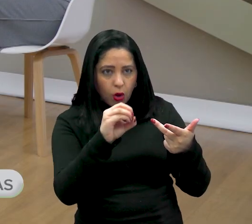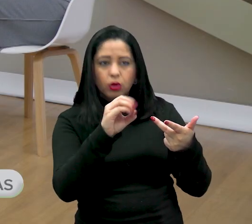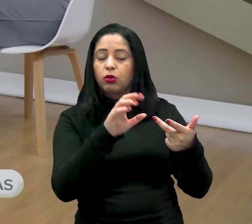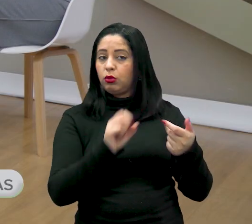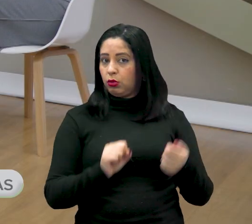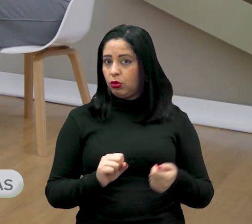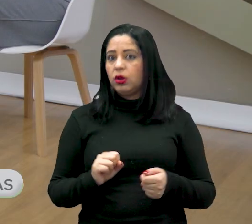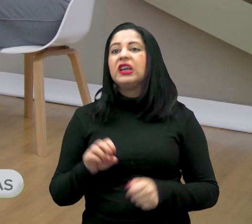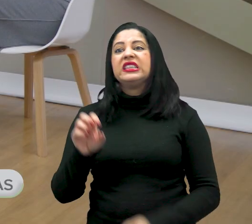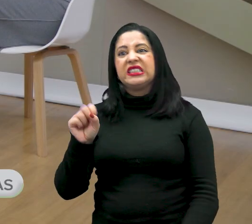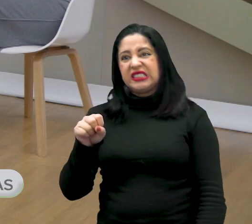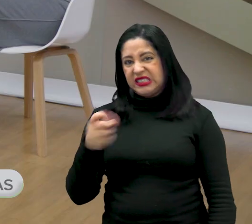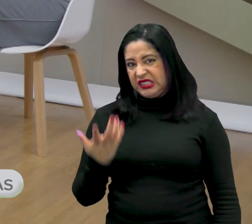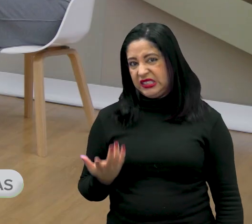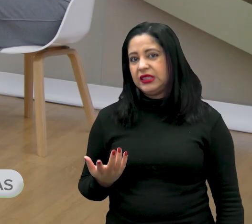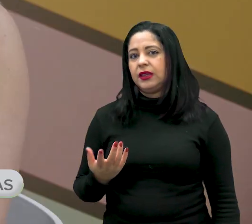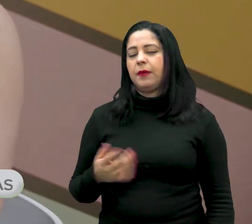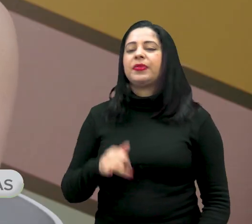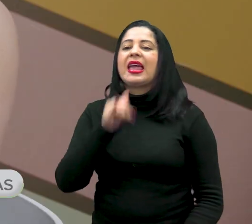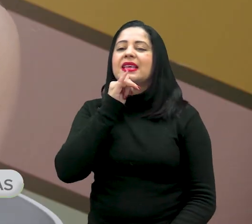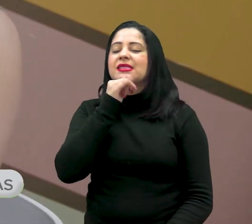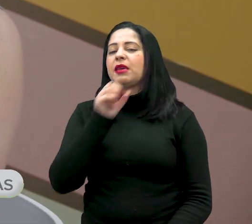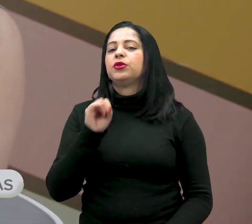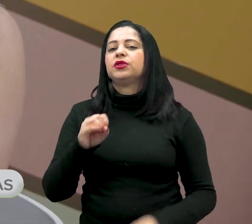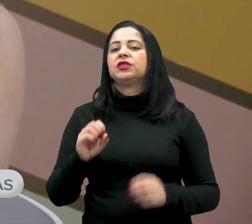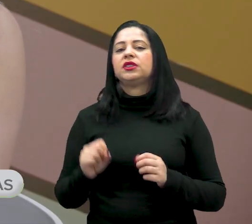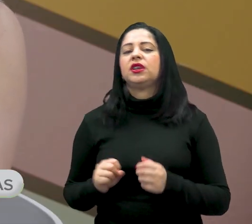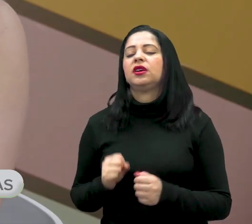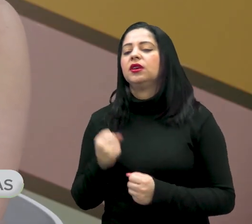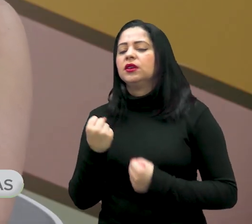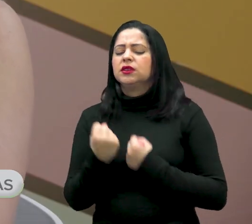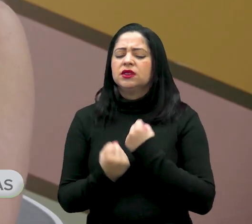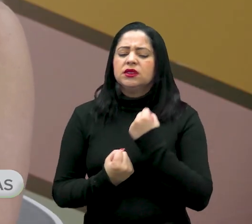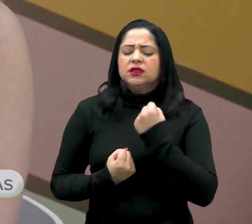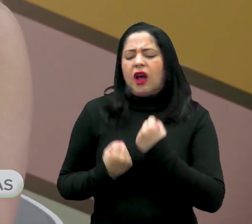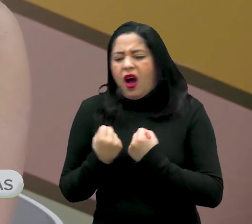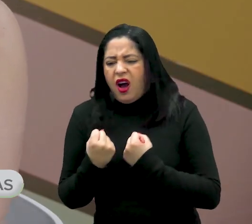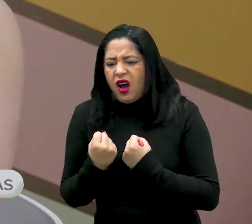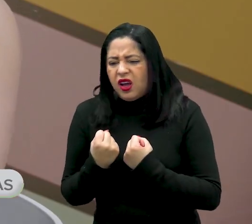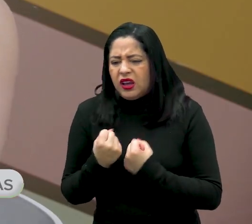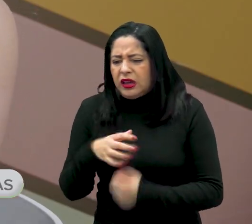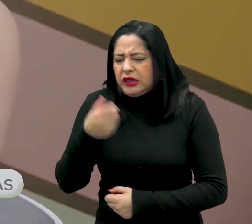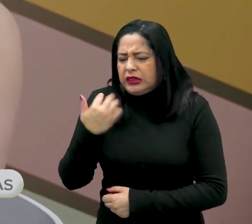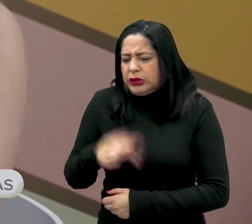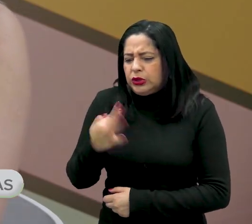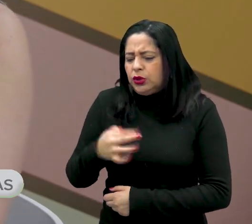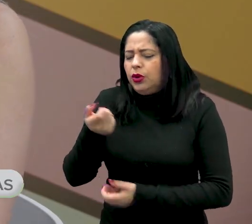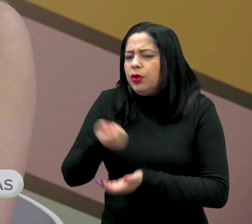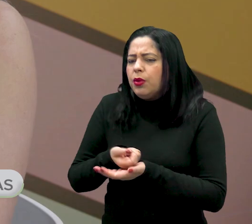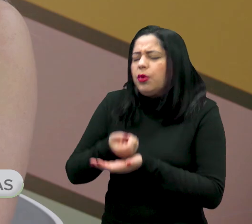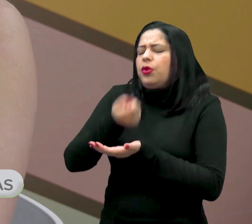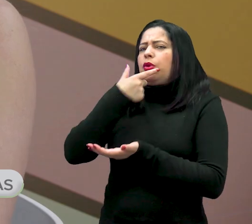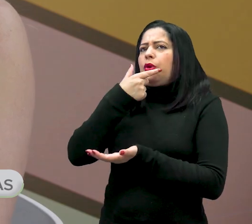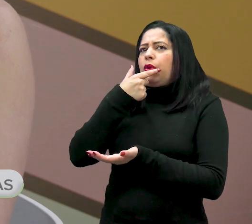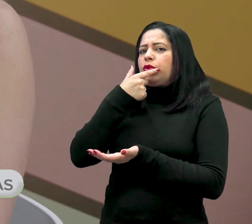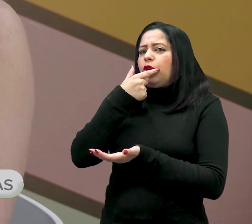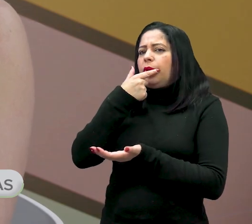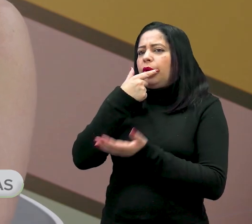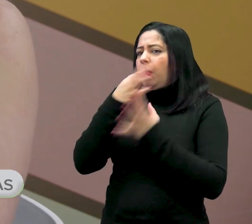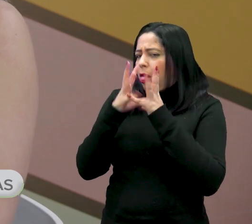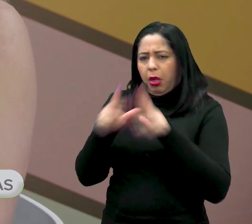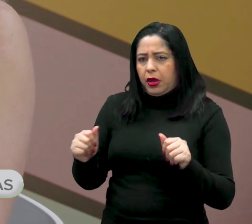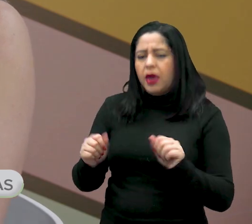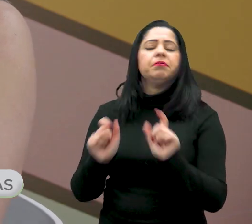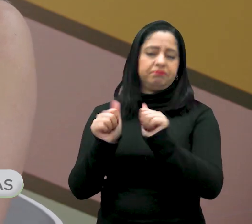certeza. Aquela dorzinha que, você fez um esforço, gerou uma dor, você tomou um medicamento por conta própria,